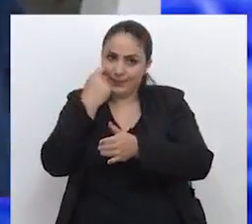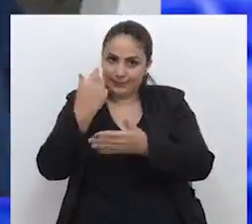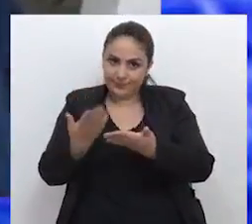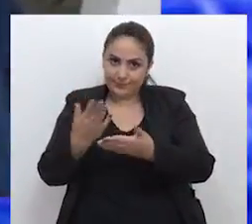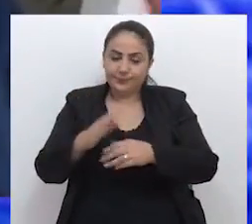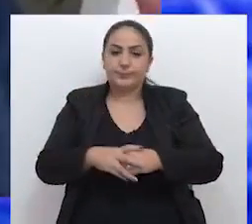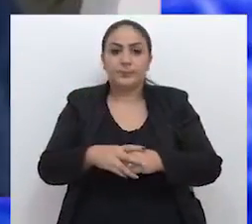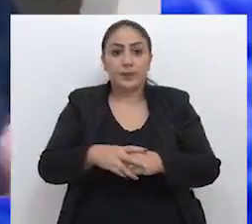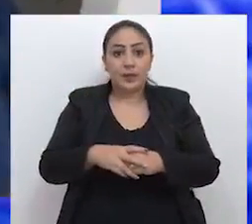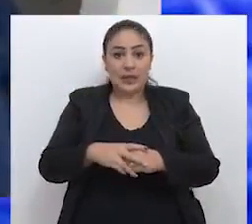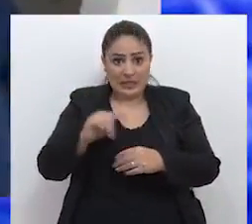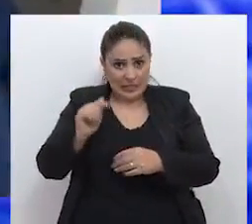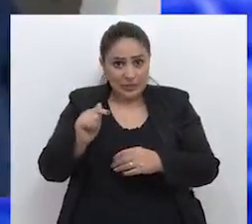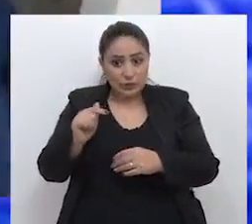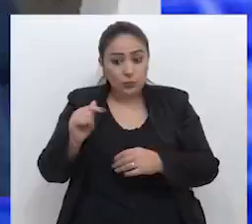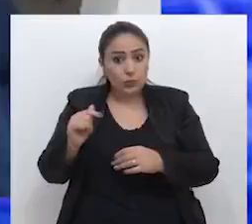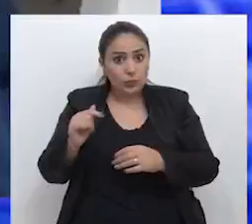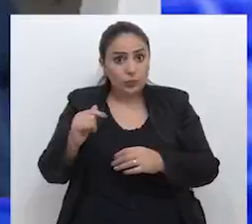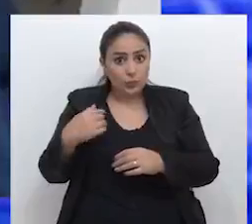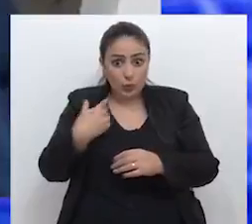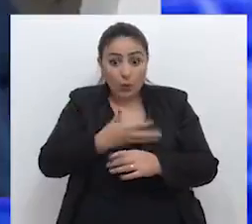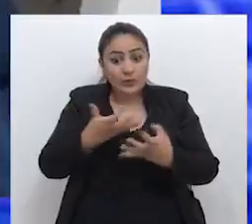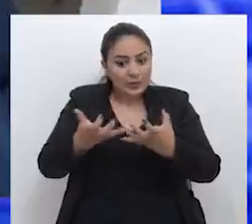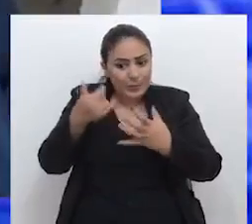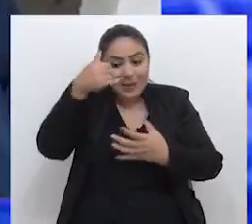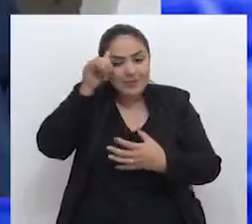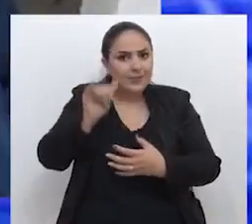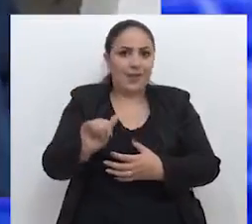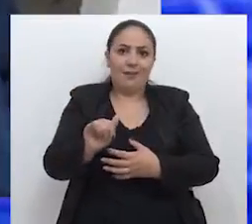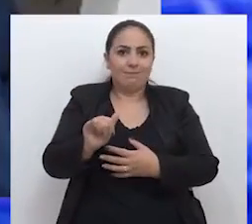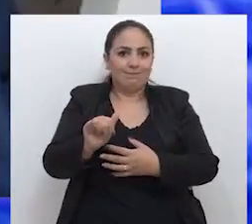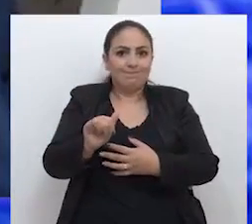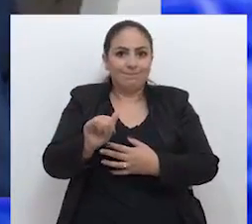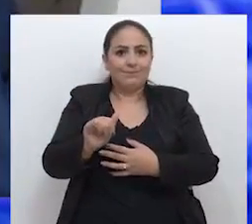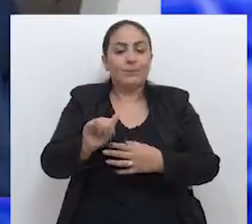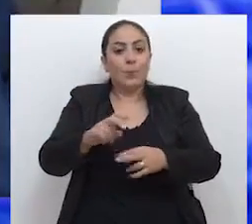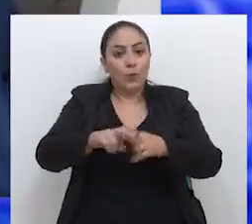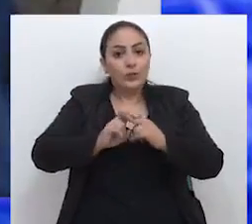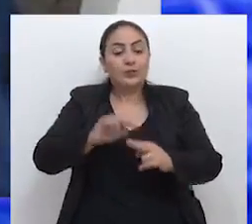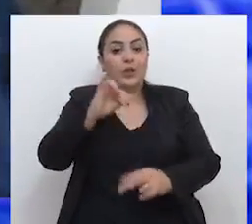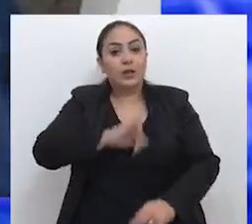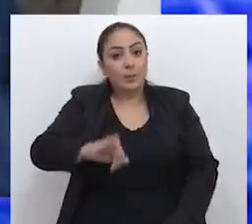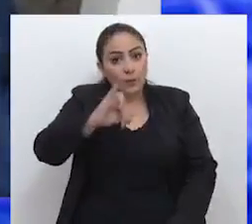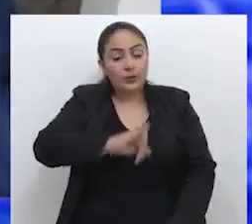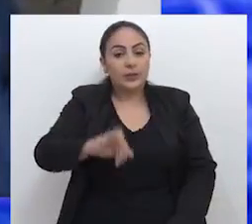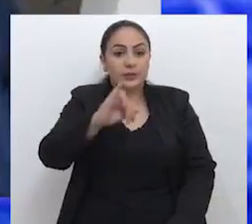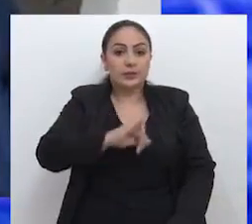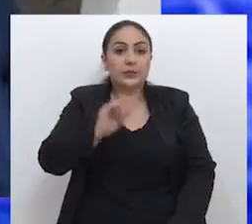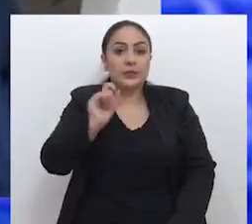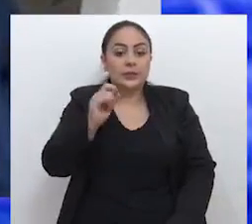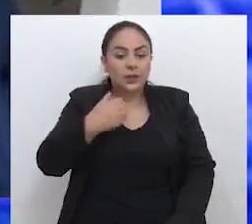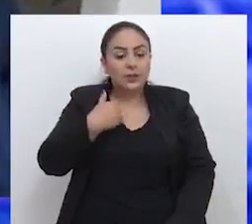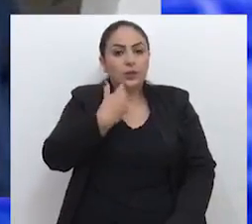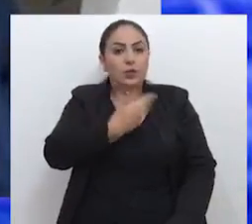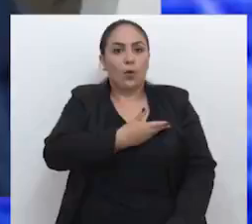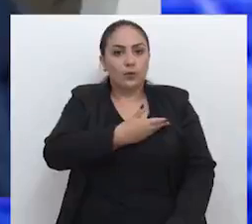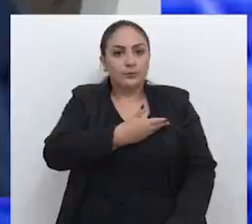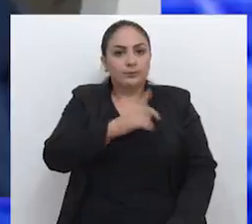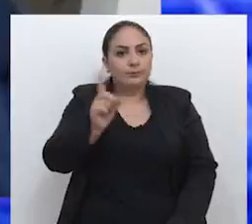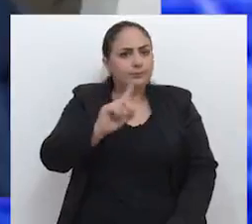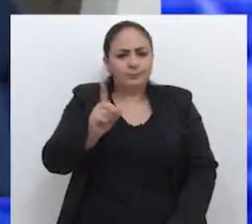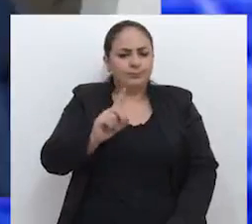bandeira preta. É isso que todos nós queremos evitar. Para tanto, é fundamental que a